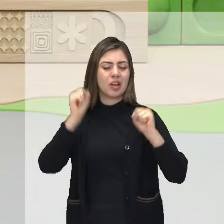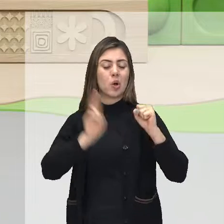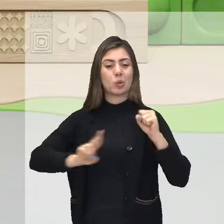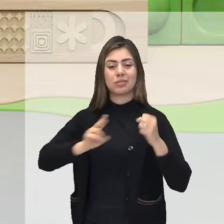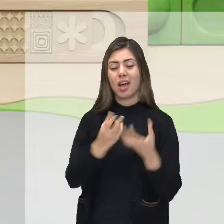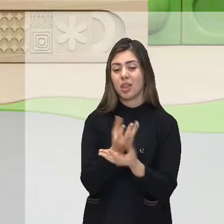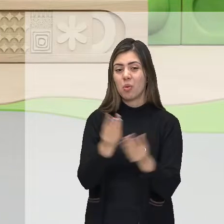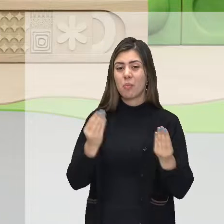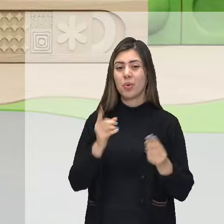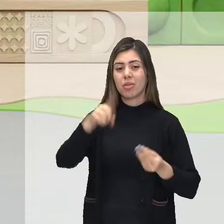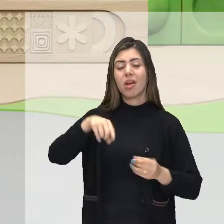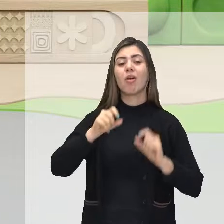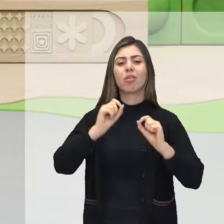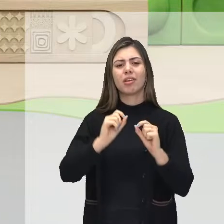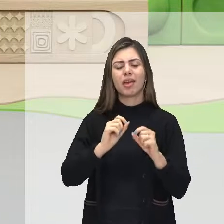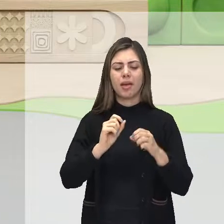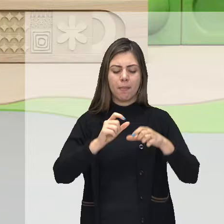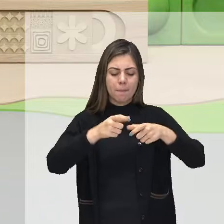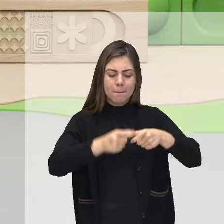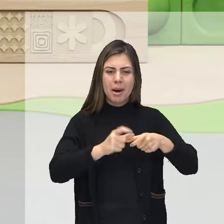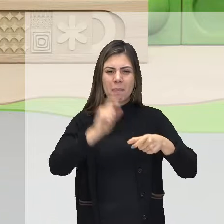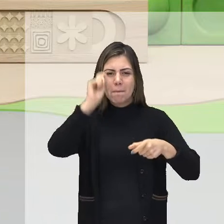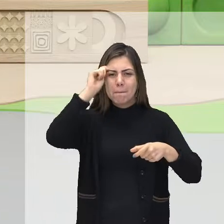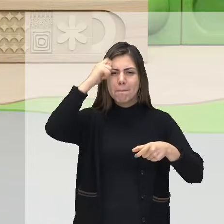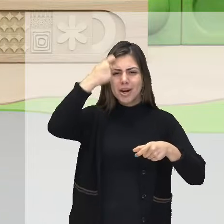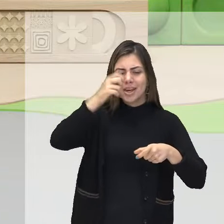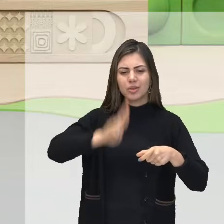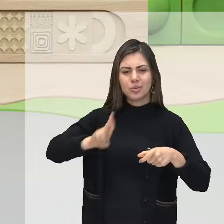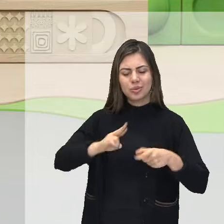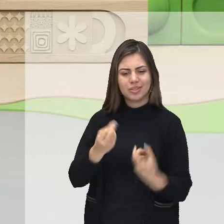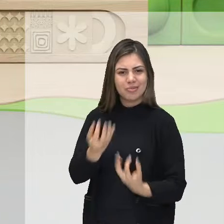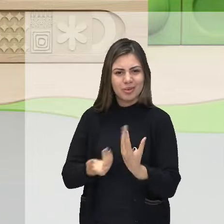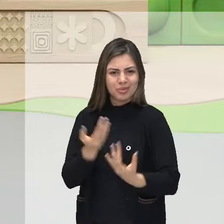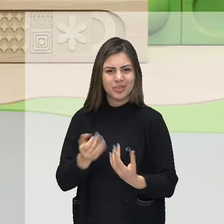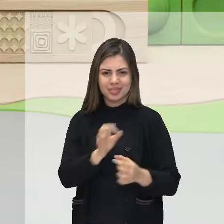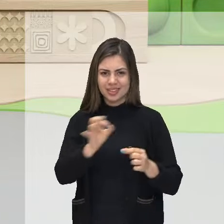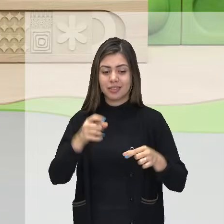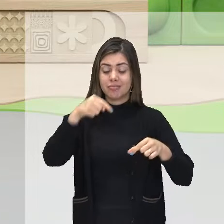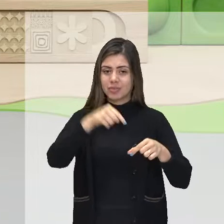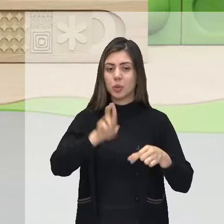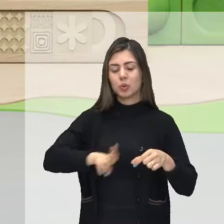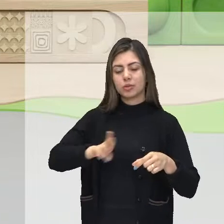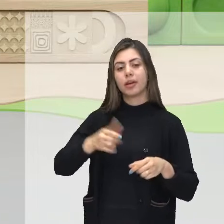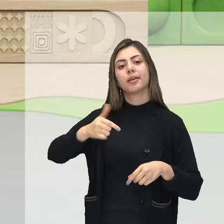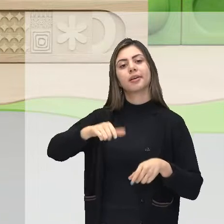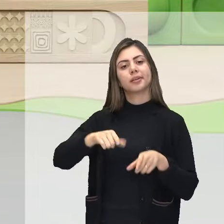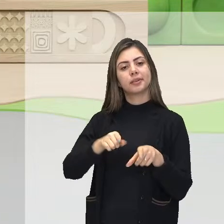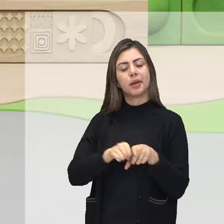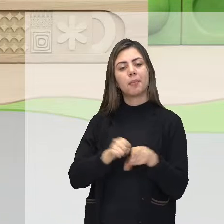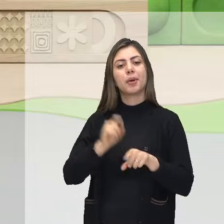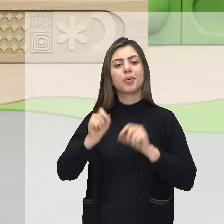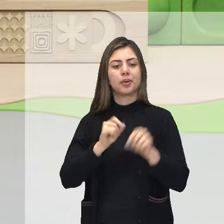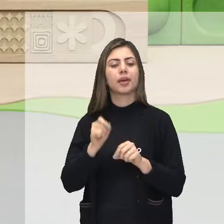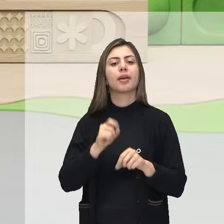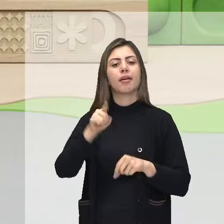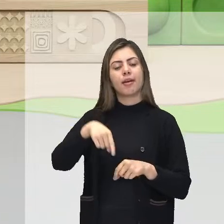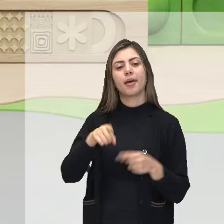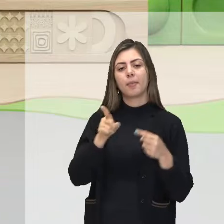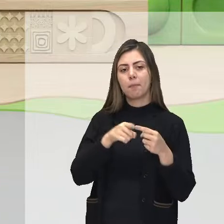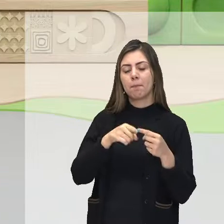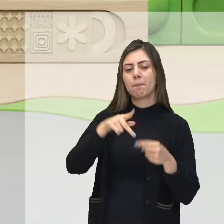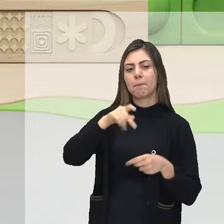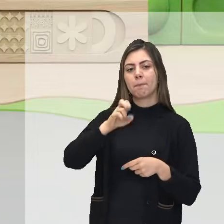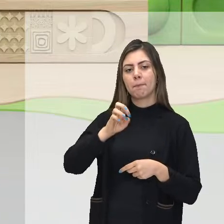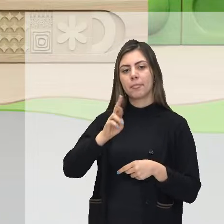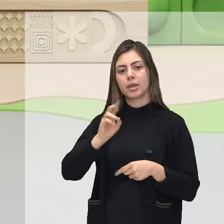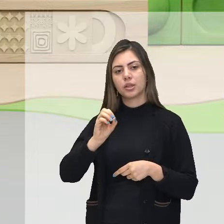quantidade, né, o carvão mineral. Falamos aí também do petróleo, que são aí os combustíveis